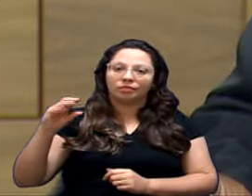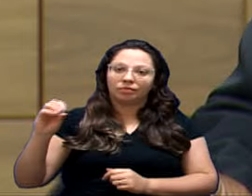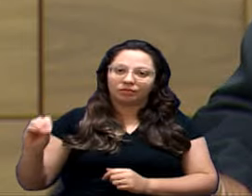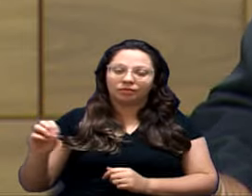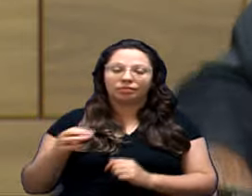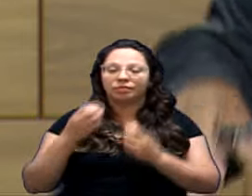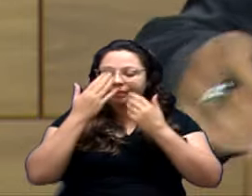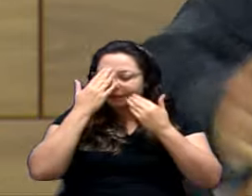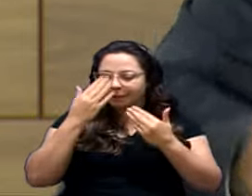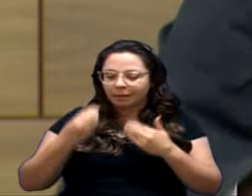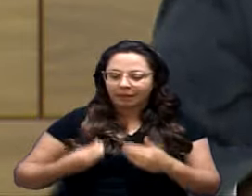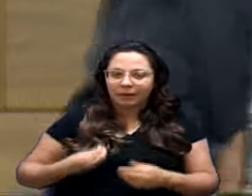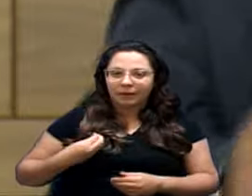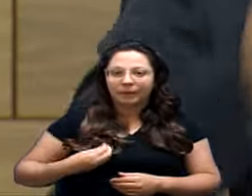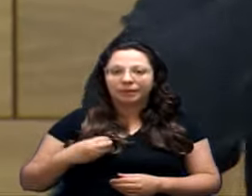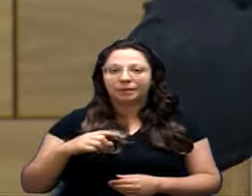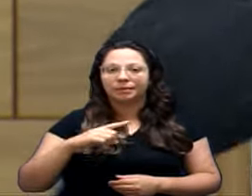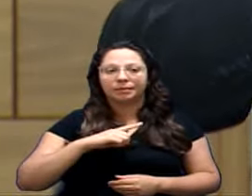presença